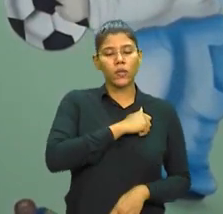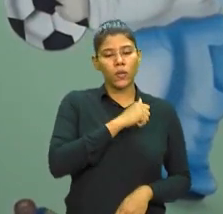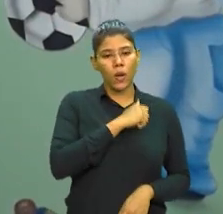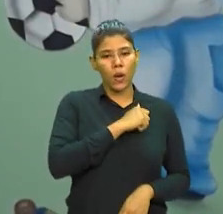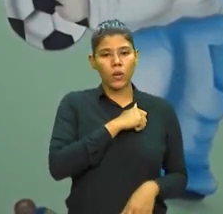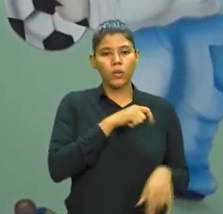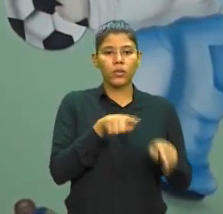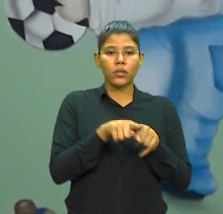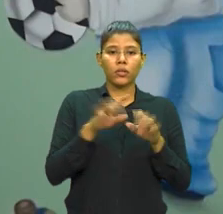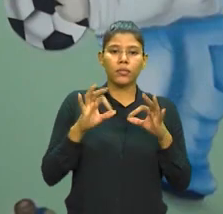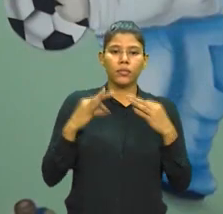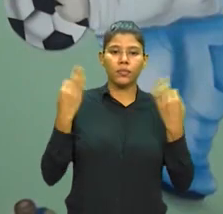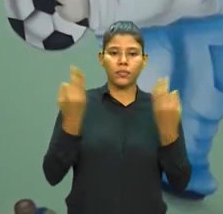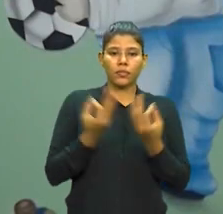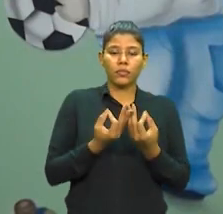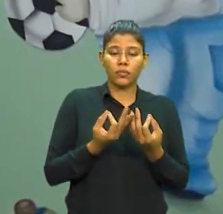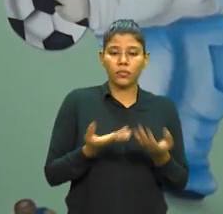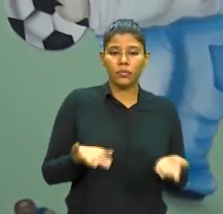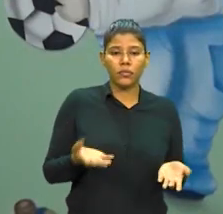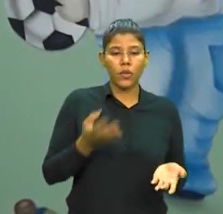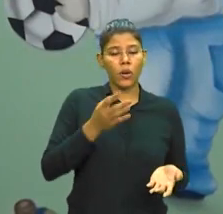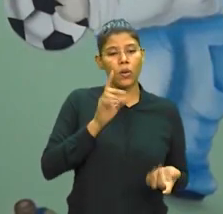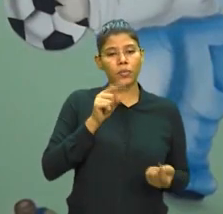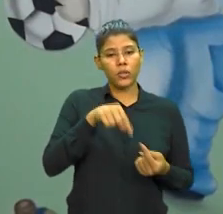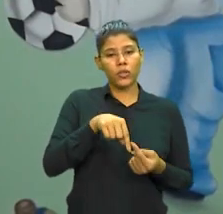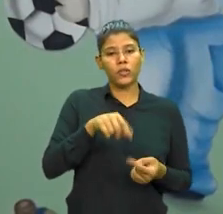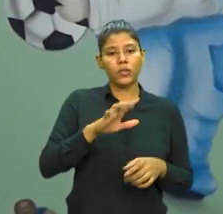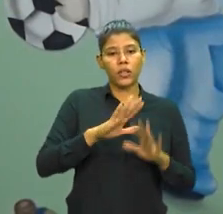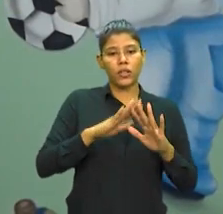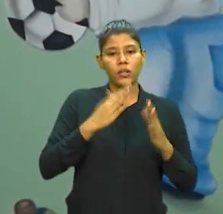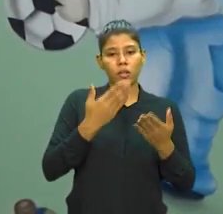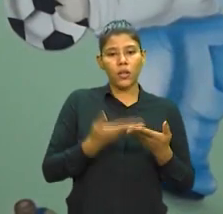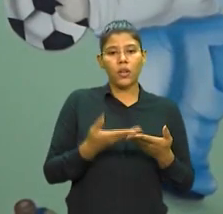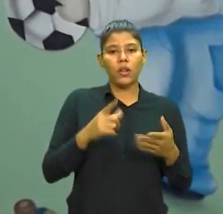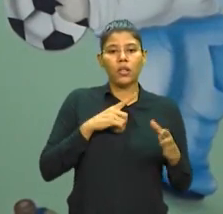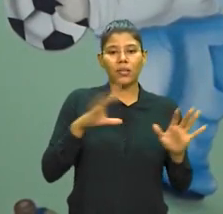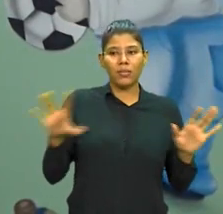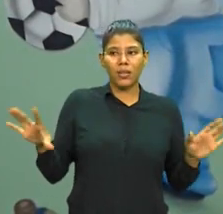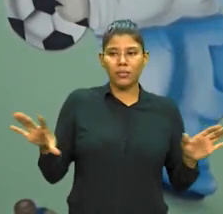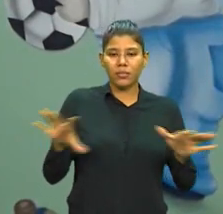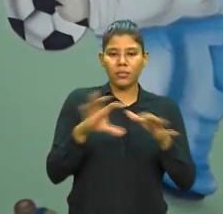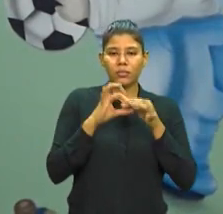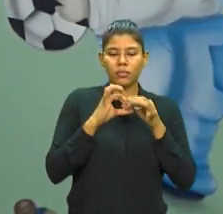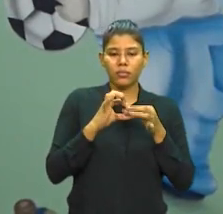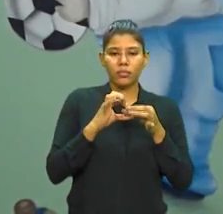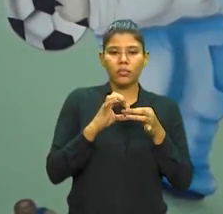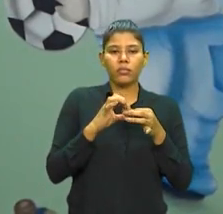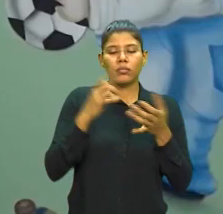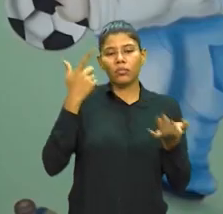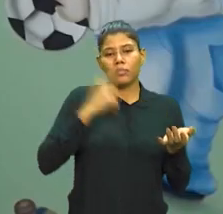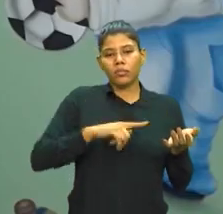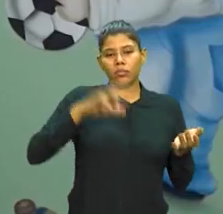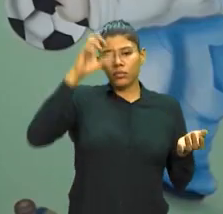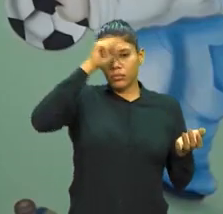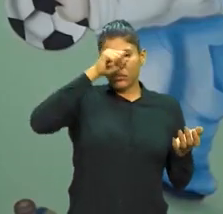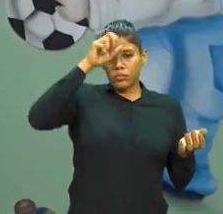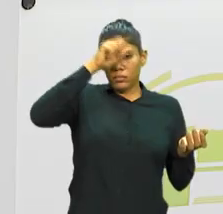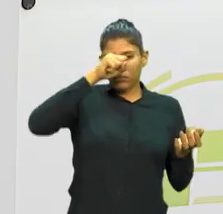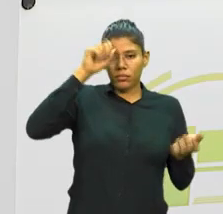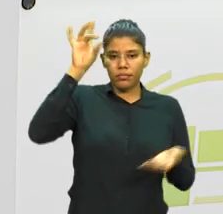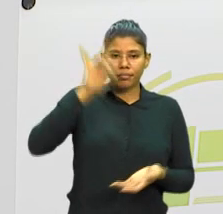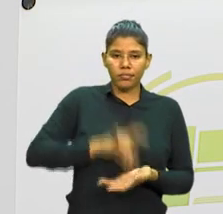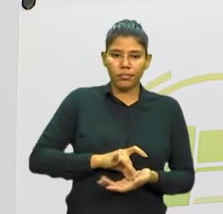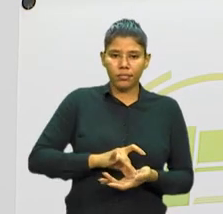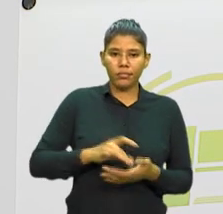família aos objetivos da escola e a comunhão desses agentes para que essa aprendizagem possa realmente se